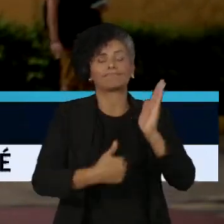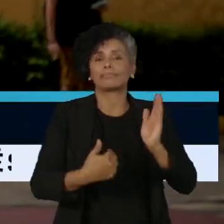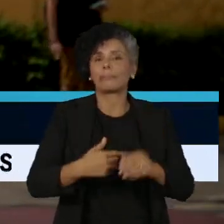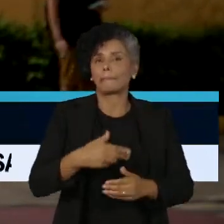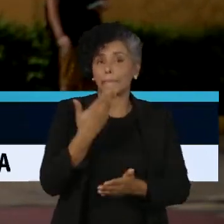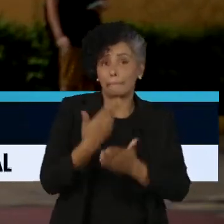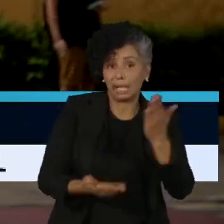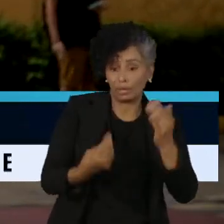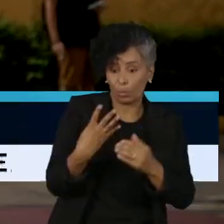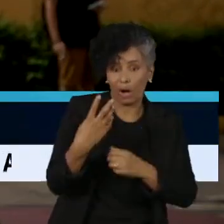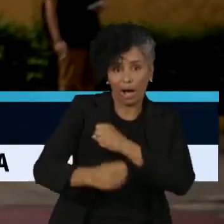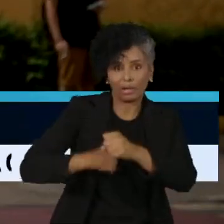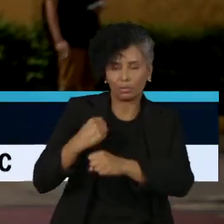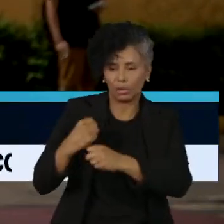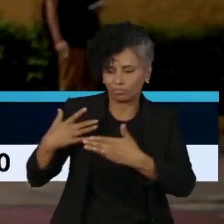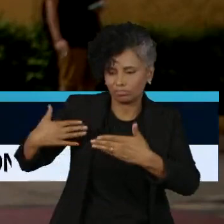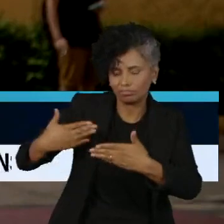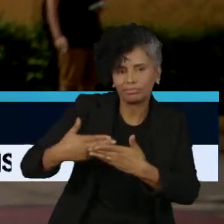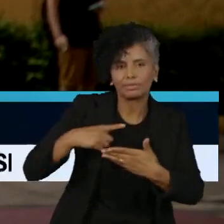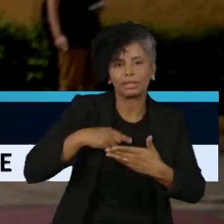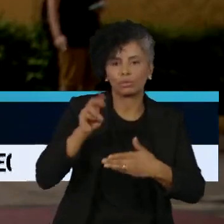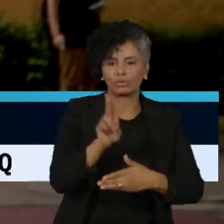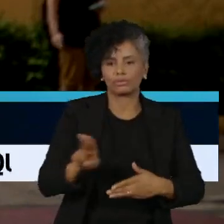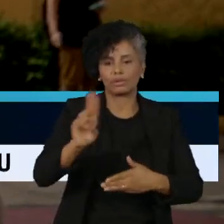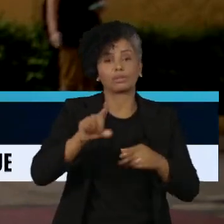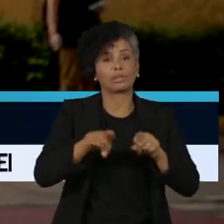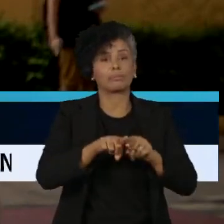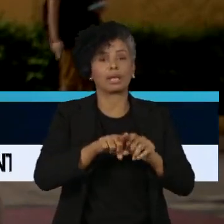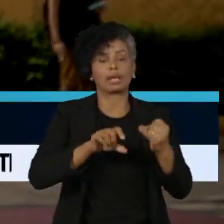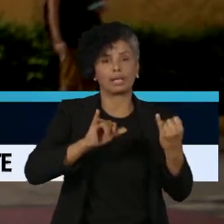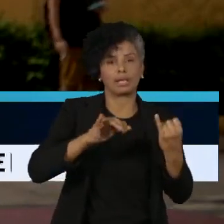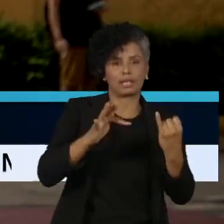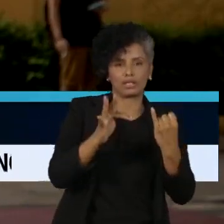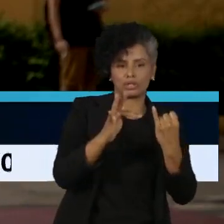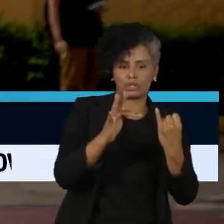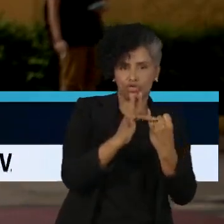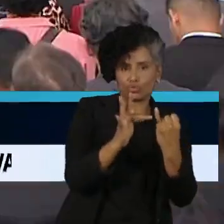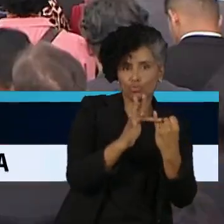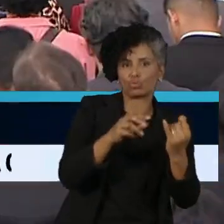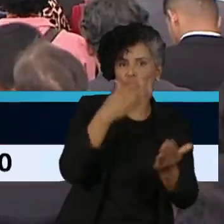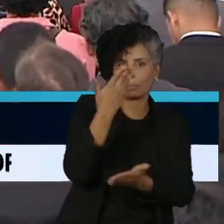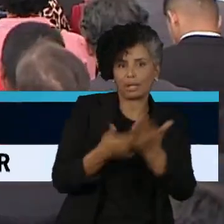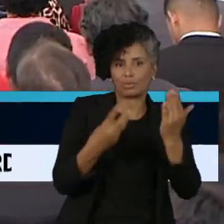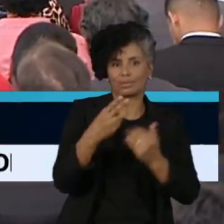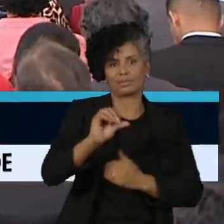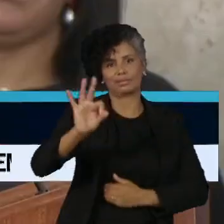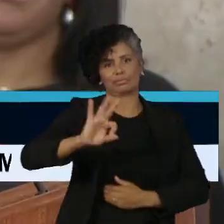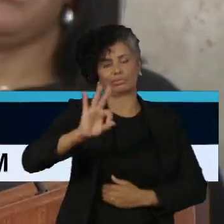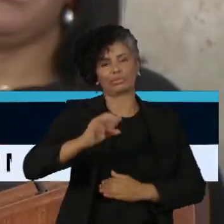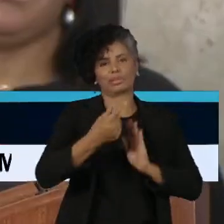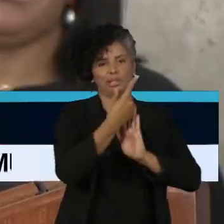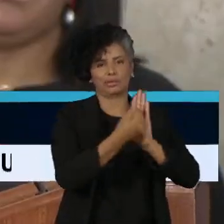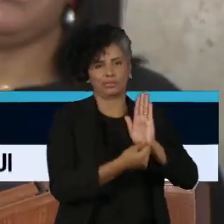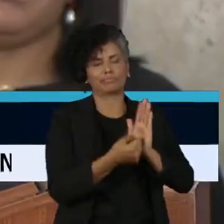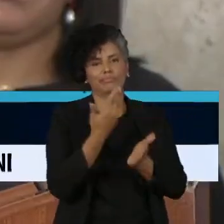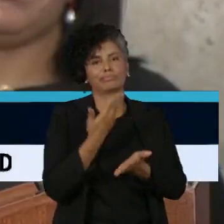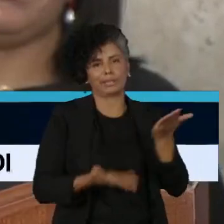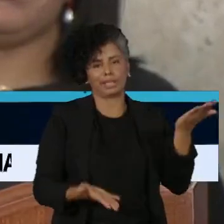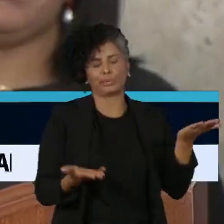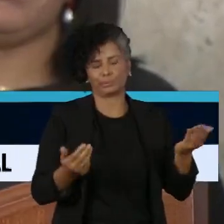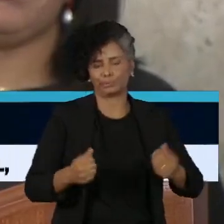4 anos, universidades e institutos perderam cerca de 30% do orçamento. Depois de